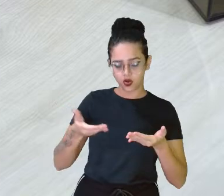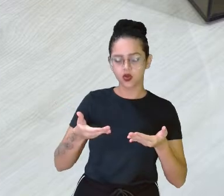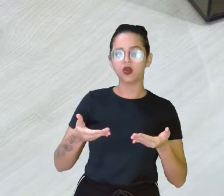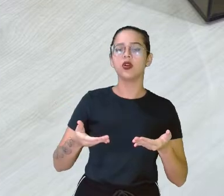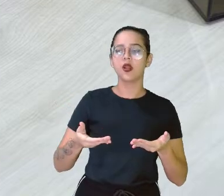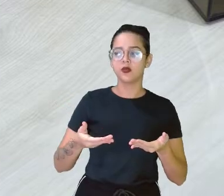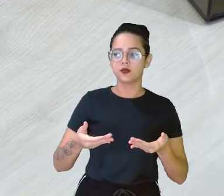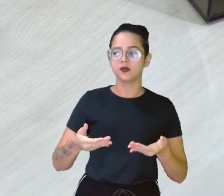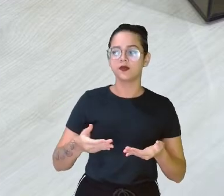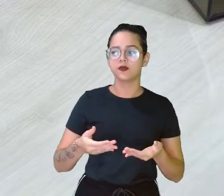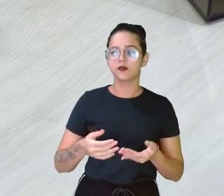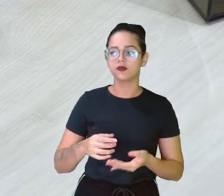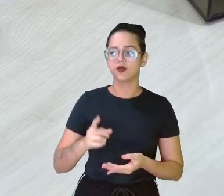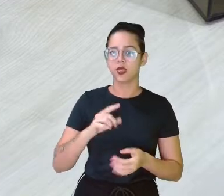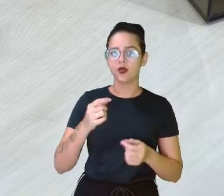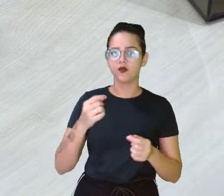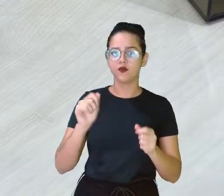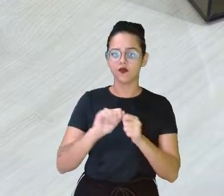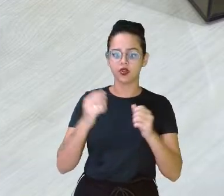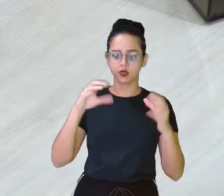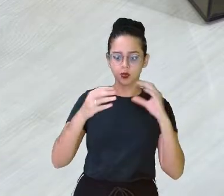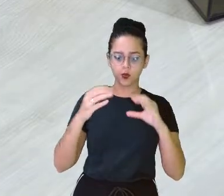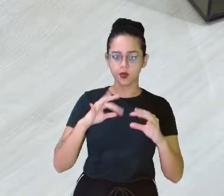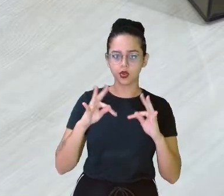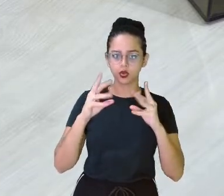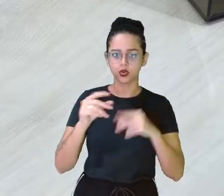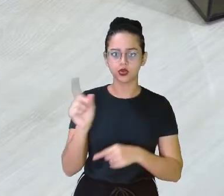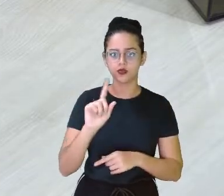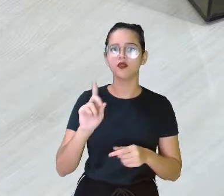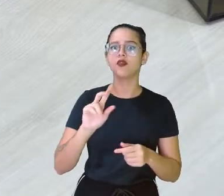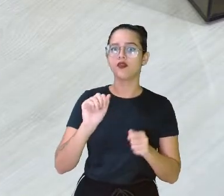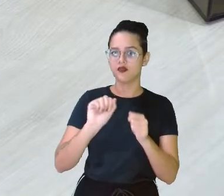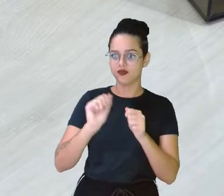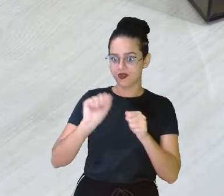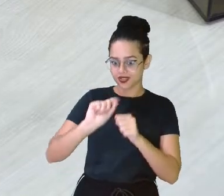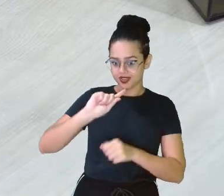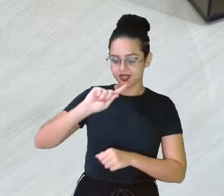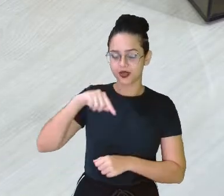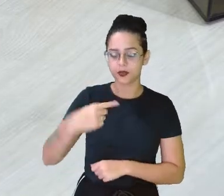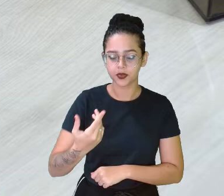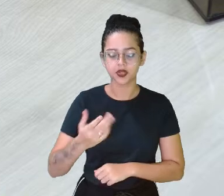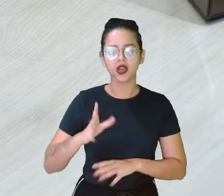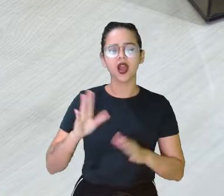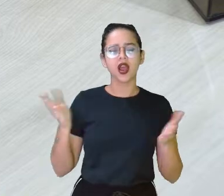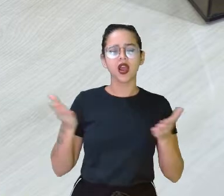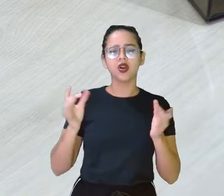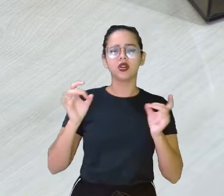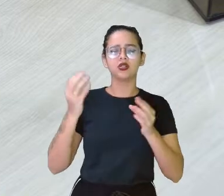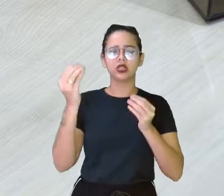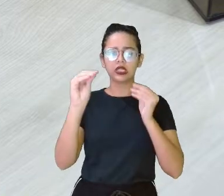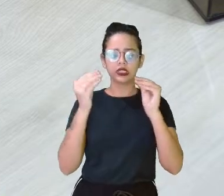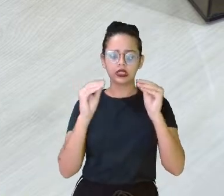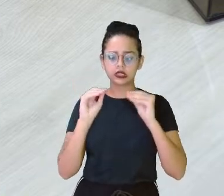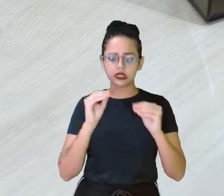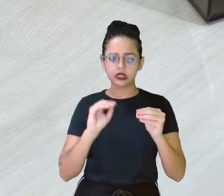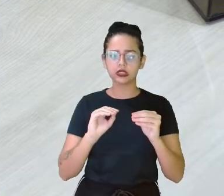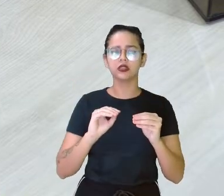primeiramente, não vou montar todo porque a gente vai fazer daqui a pouco, tá? Eu só vou montar uma